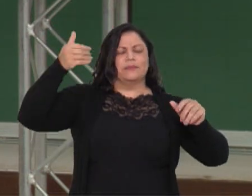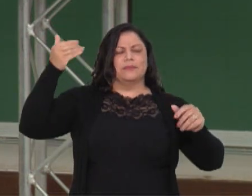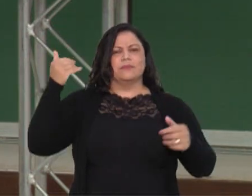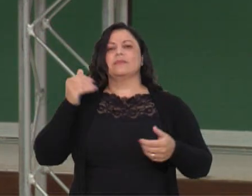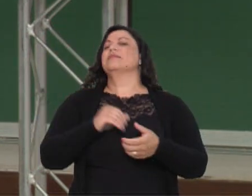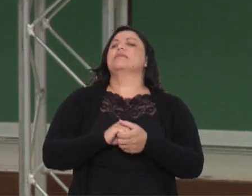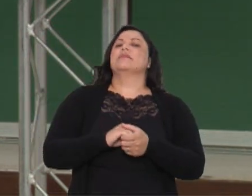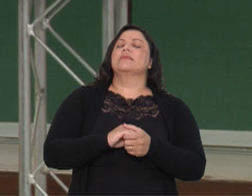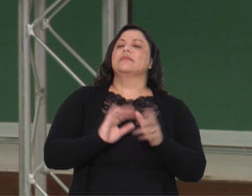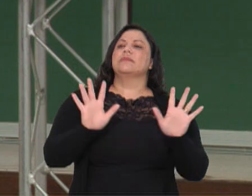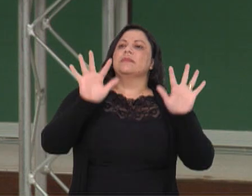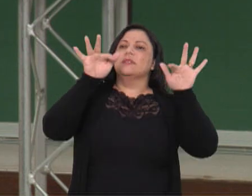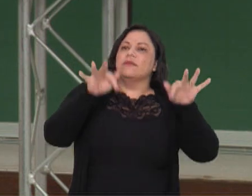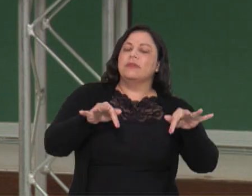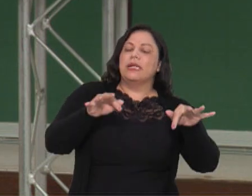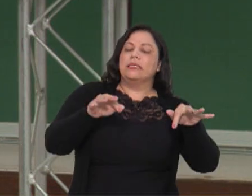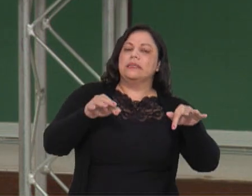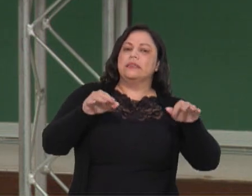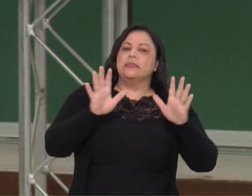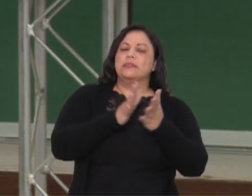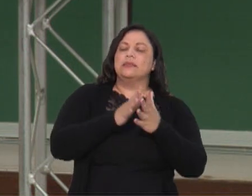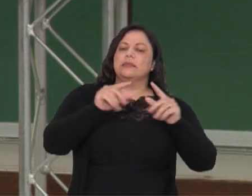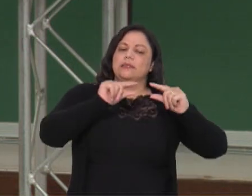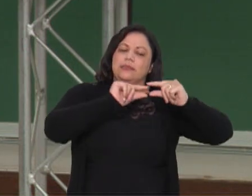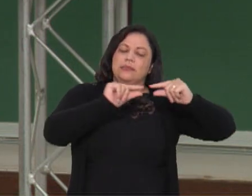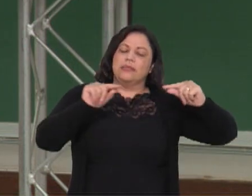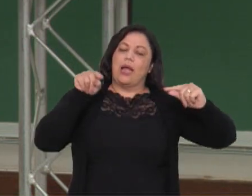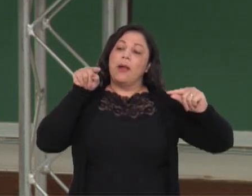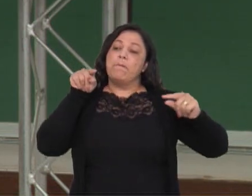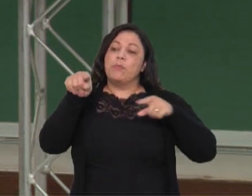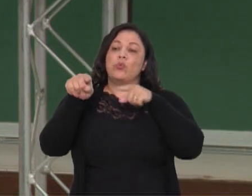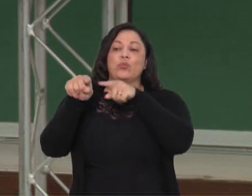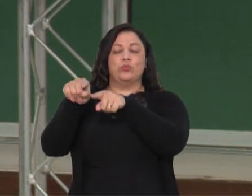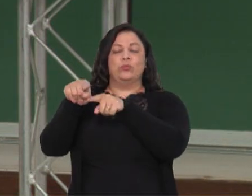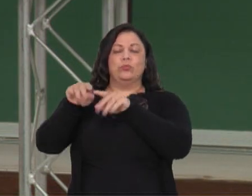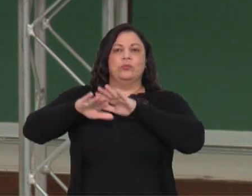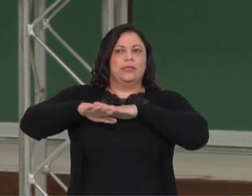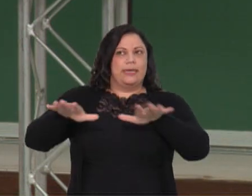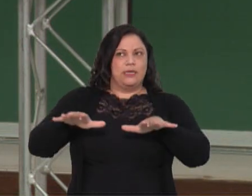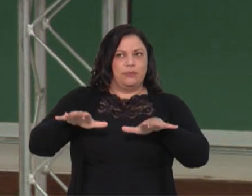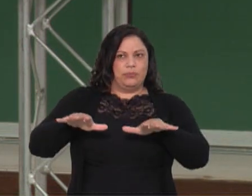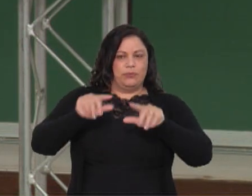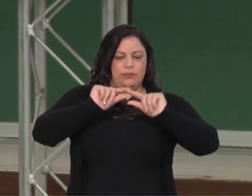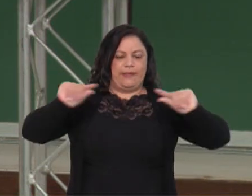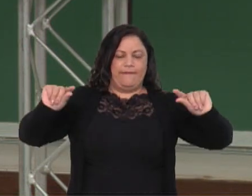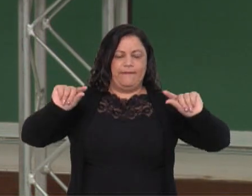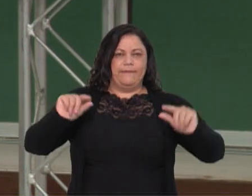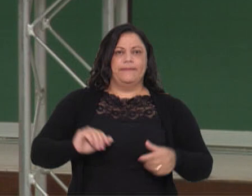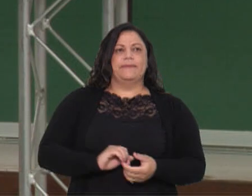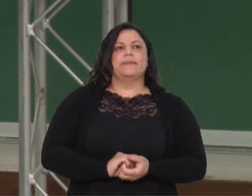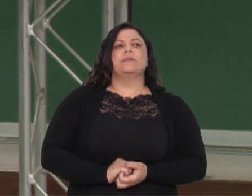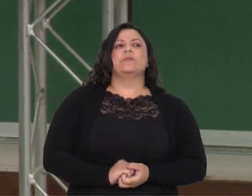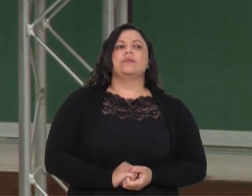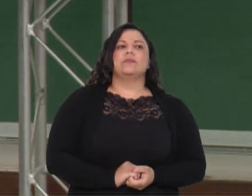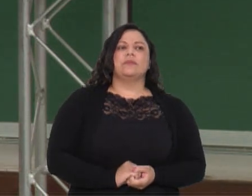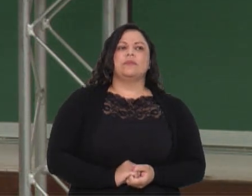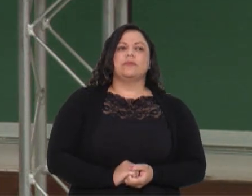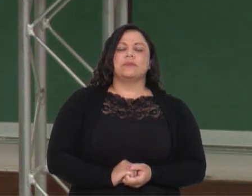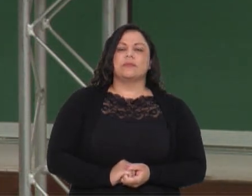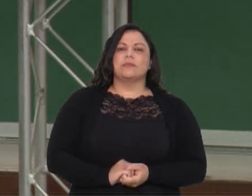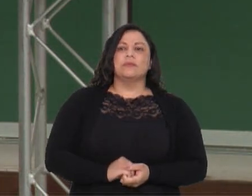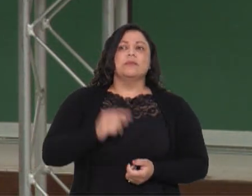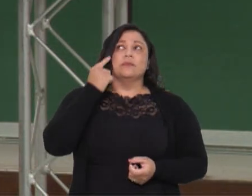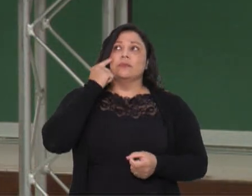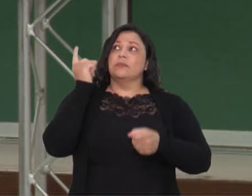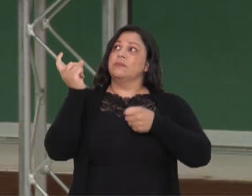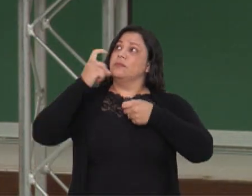eu for encerrar o meu parágrafo, o ponto final. Vamos voltar ali para ver o ponto final? Então, ele é